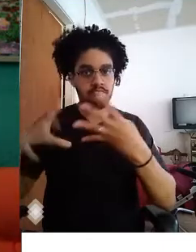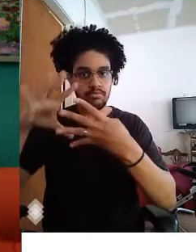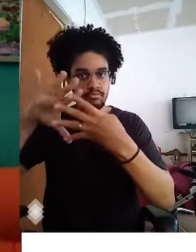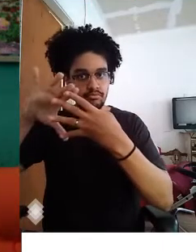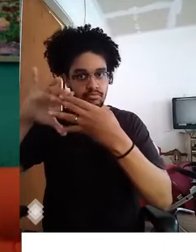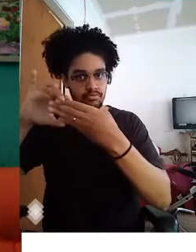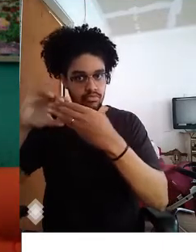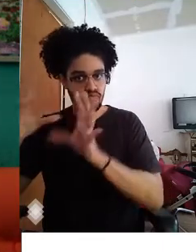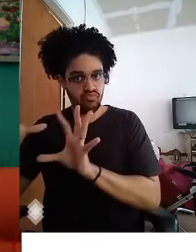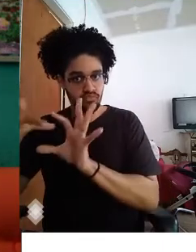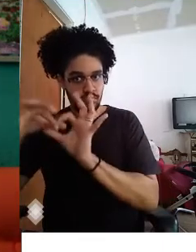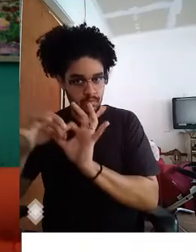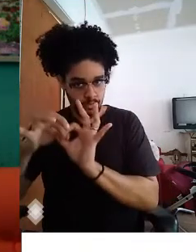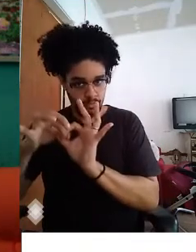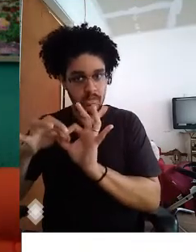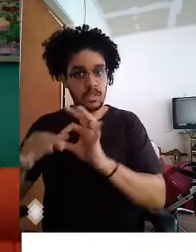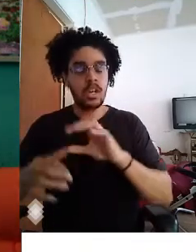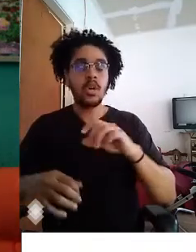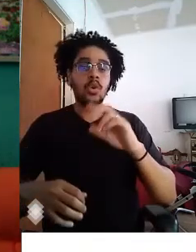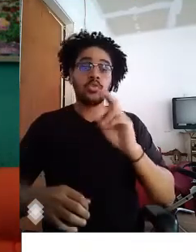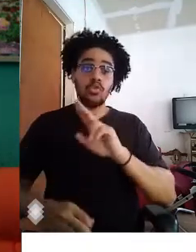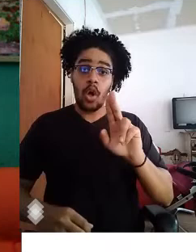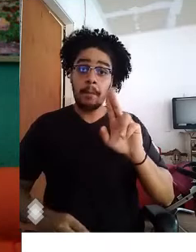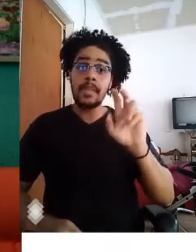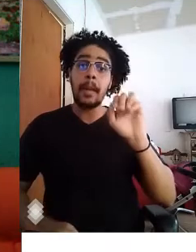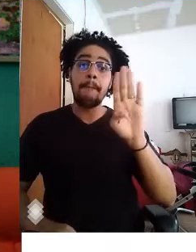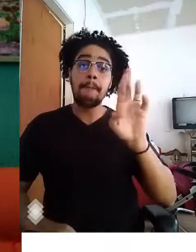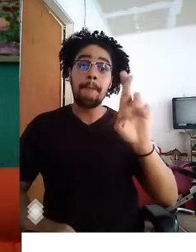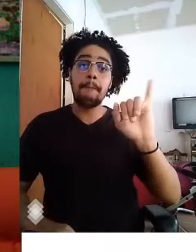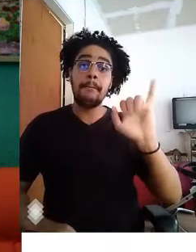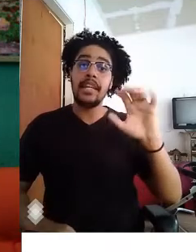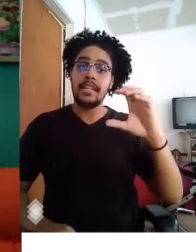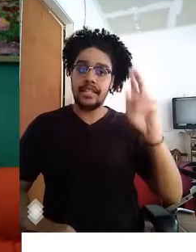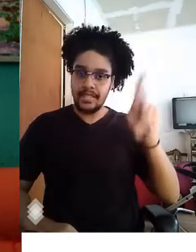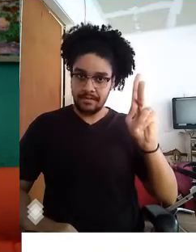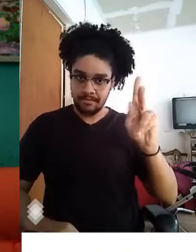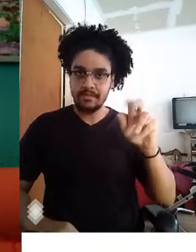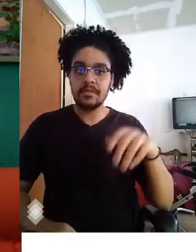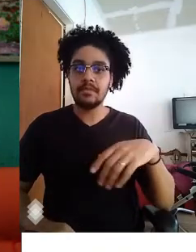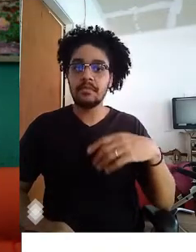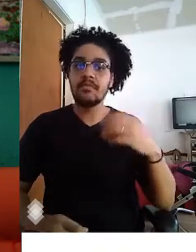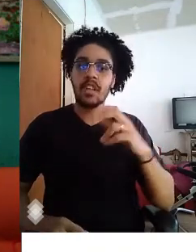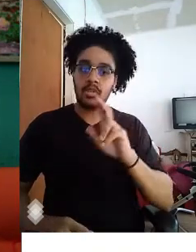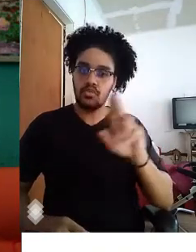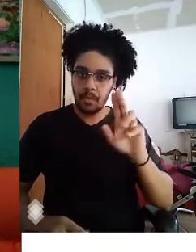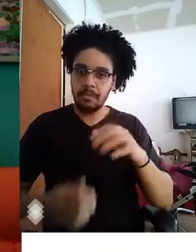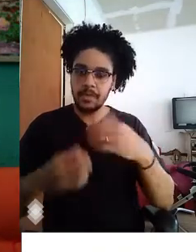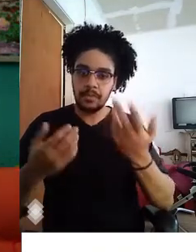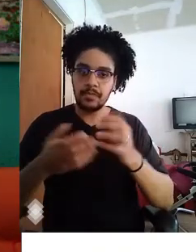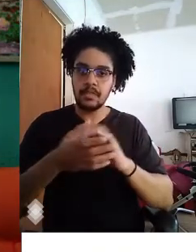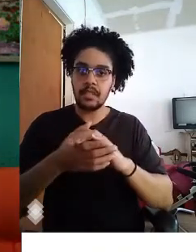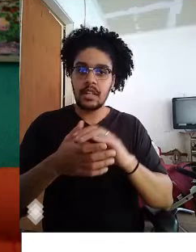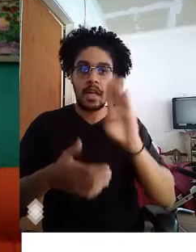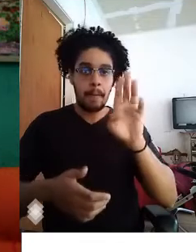aliança política e econômica que recebeu o nome de BRIC, né? É um acrônimo que vai dar nome, que vai